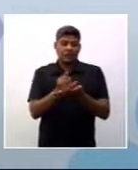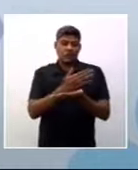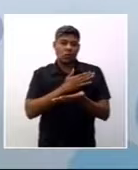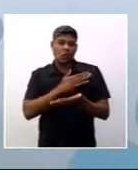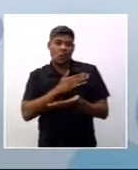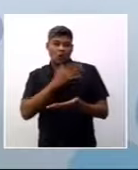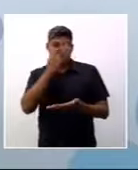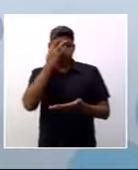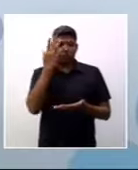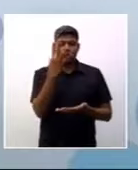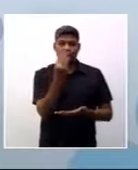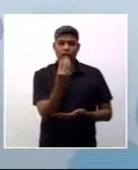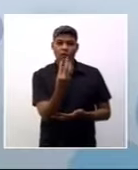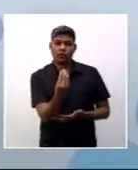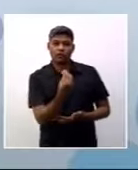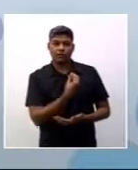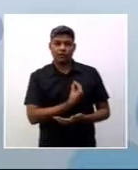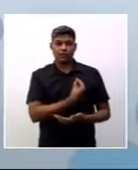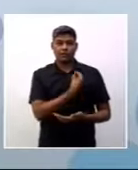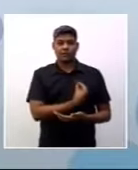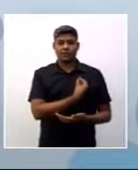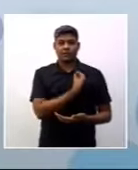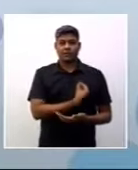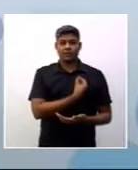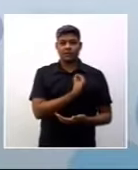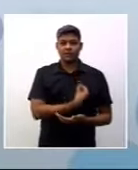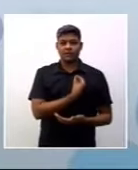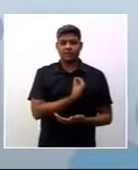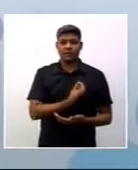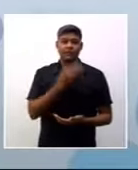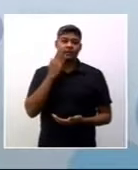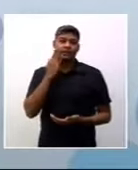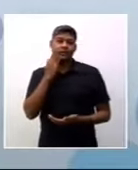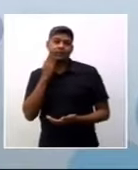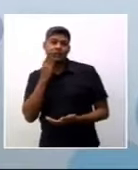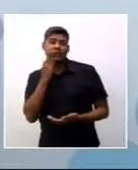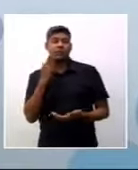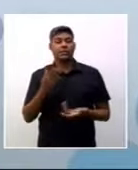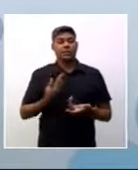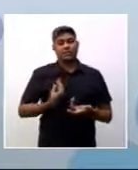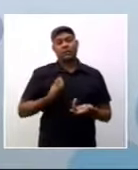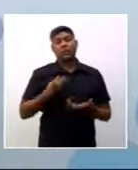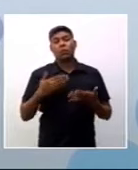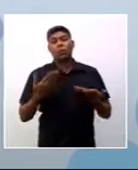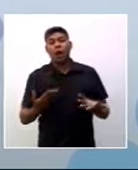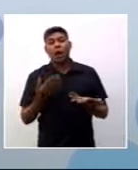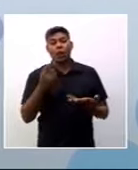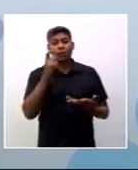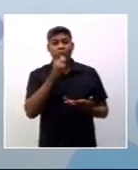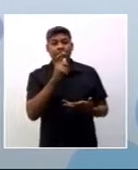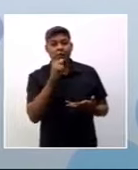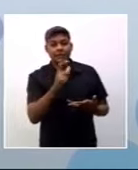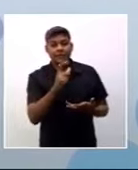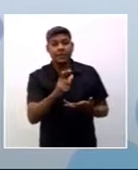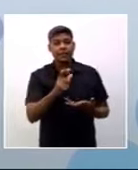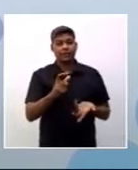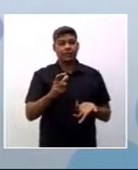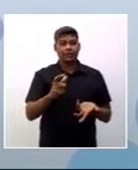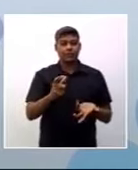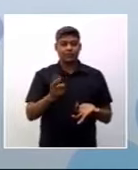gente gosta falta de pessoas que a gente possa então tudo isso depende de como isso vai ser veiculado igual a intenção que você fez isso